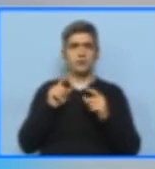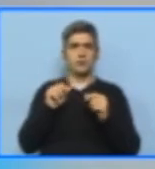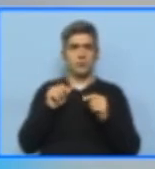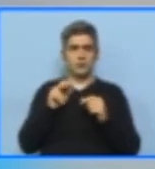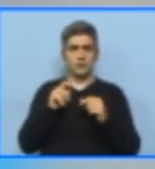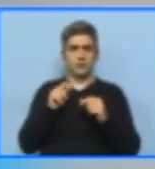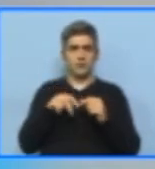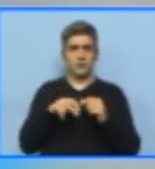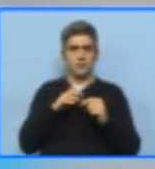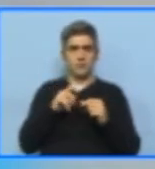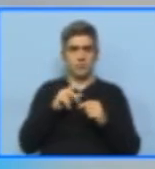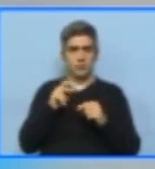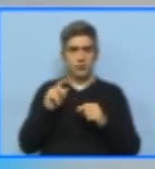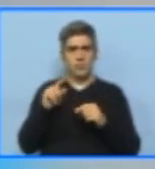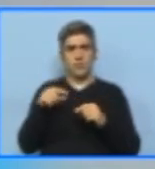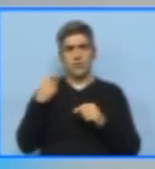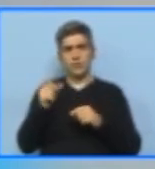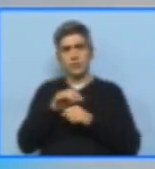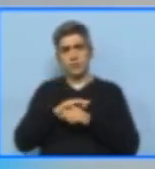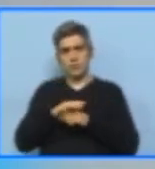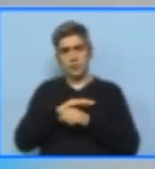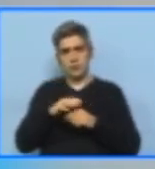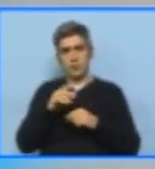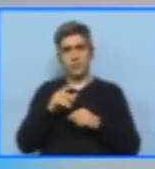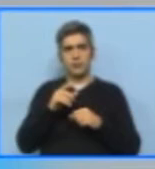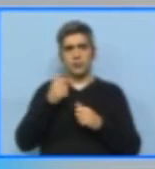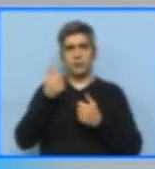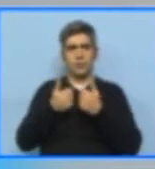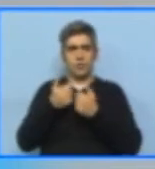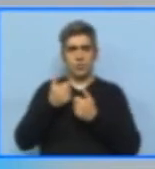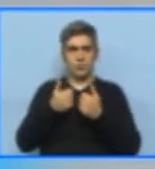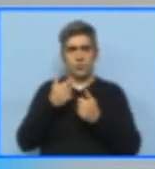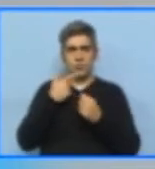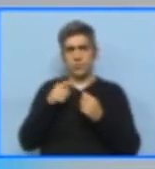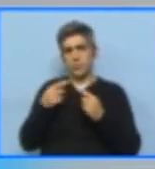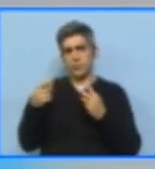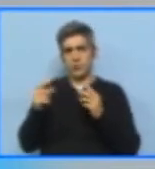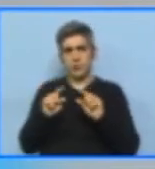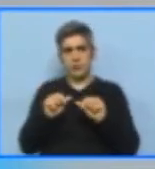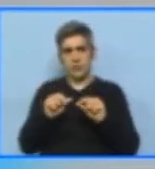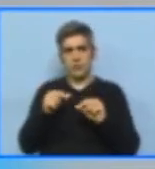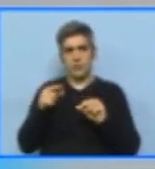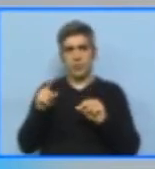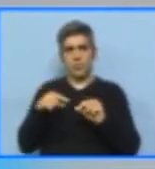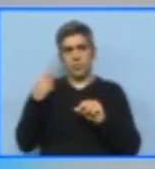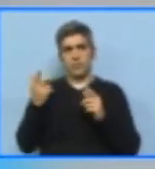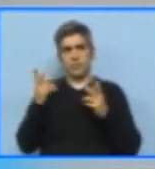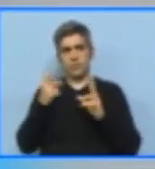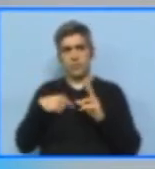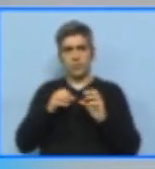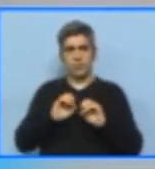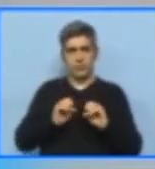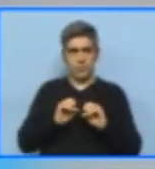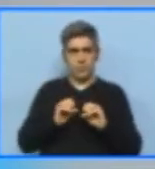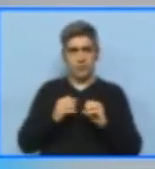a Rádio Renascença, seja noutro tipo de circunstâncias em que os concorrentes, digamos assim, da rádio, tenham outras liberdades que nós não